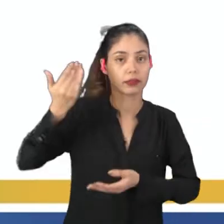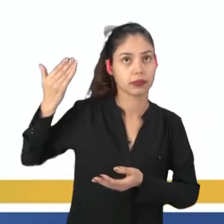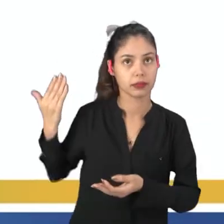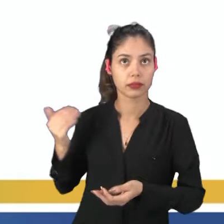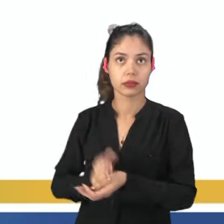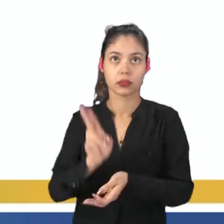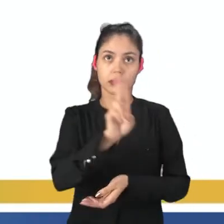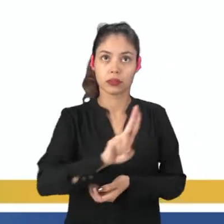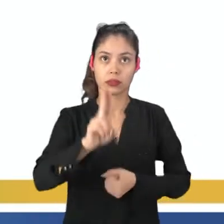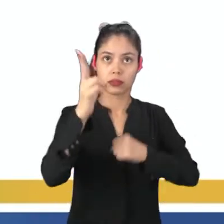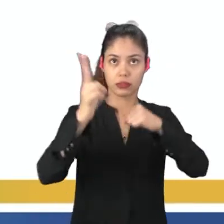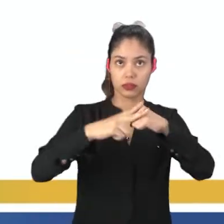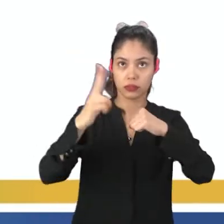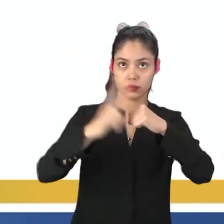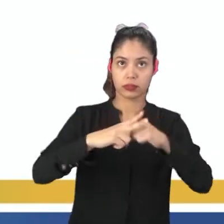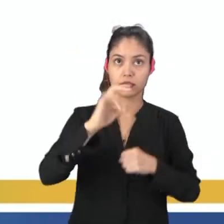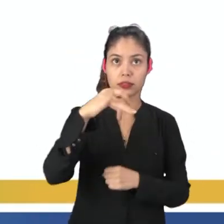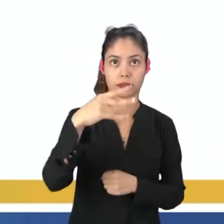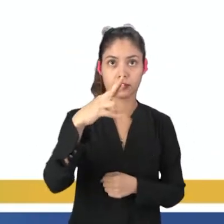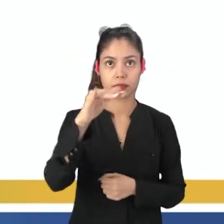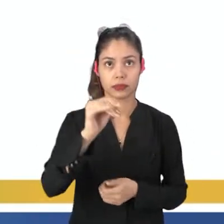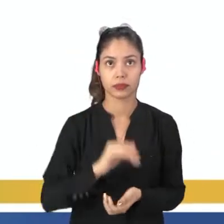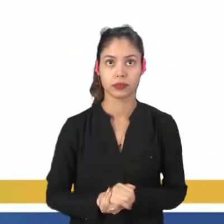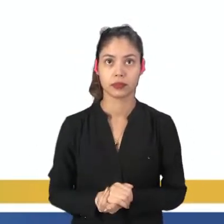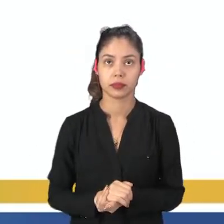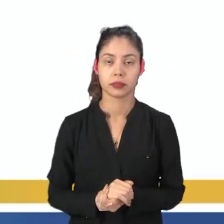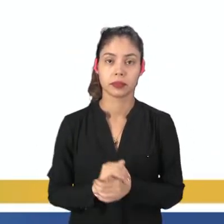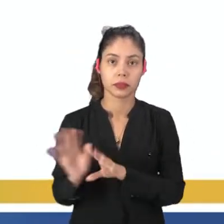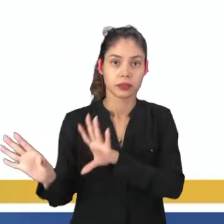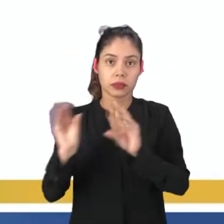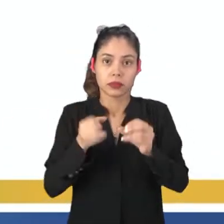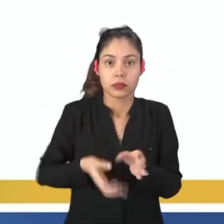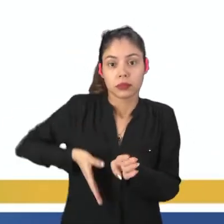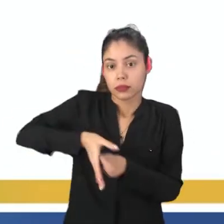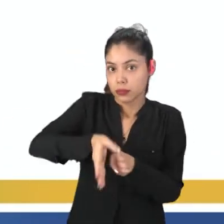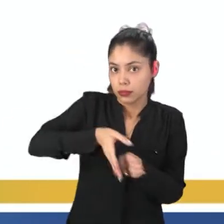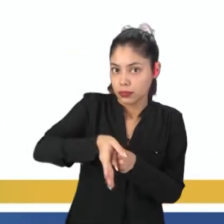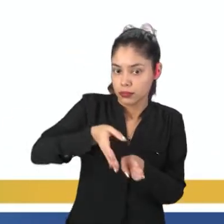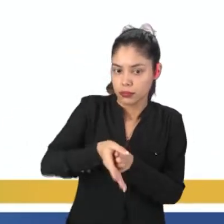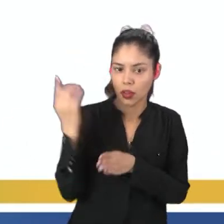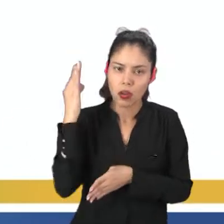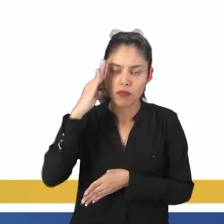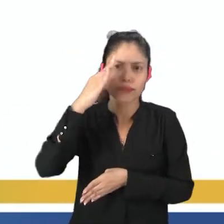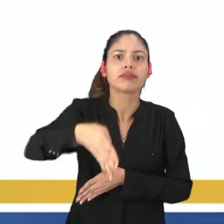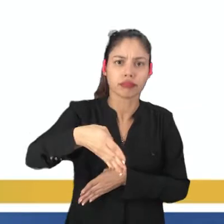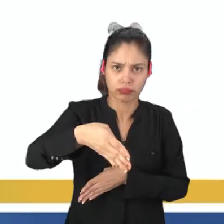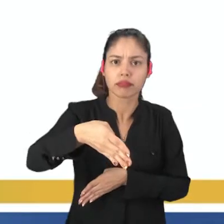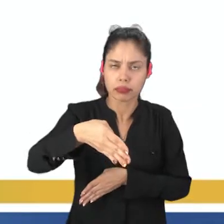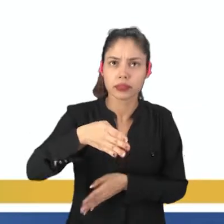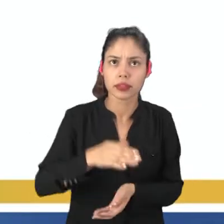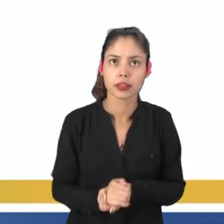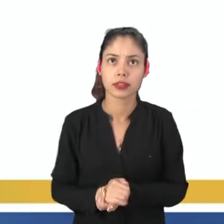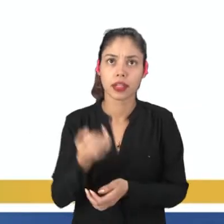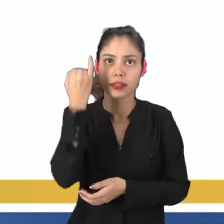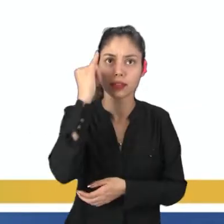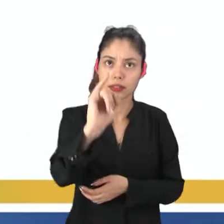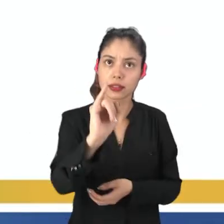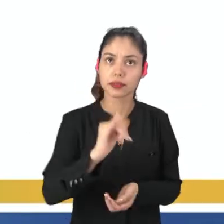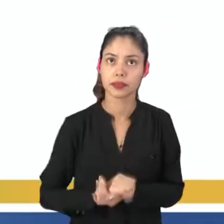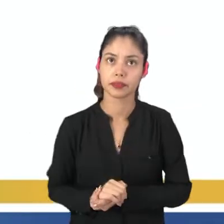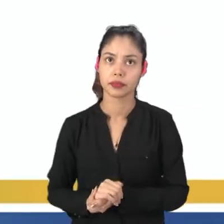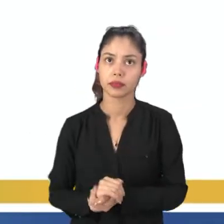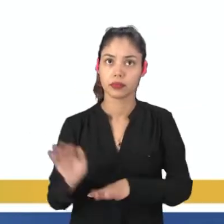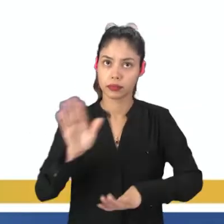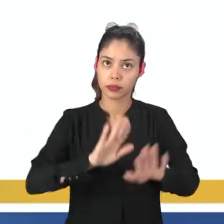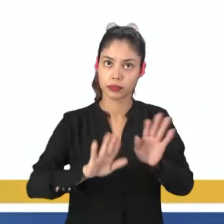antes, o uso de verbos no imperativo, ou seja, ele te dá um conselho, te dá uma ordem, trazendo a ideia de conselho,